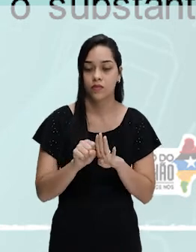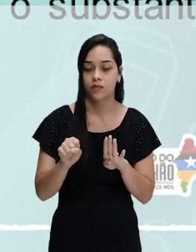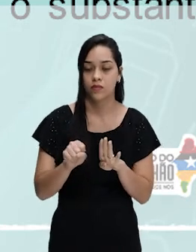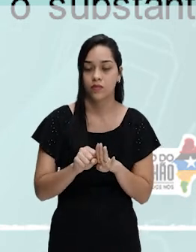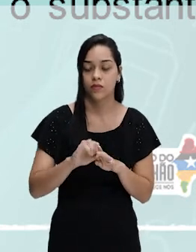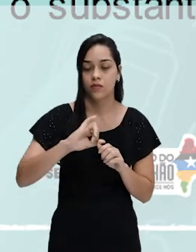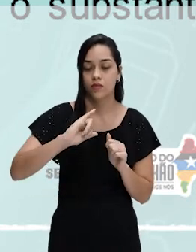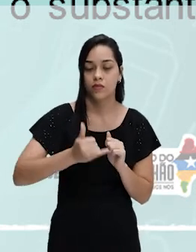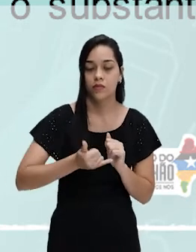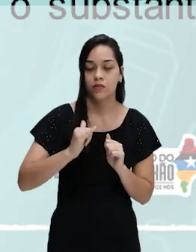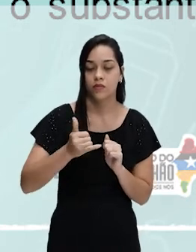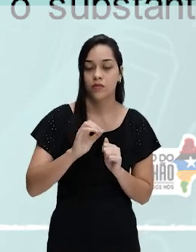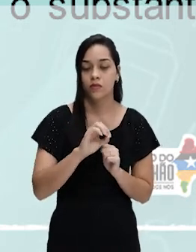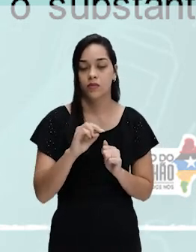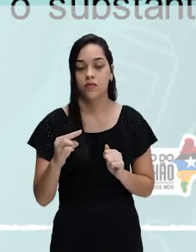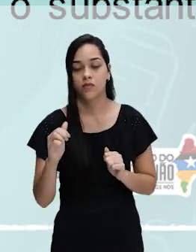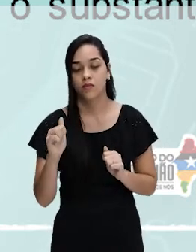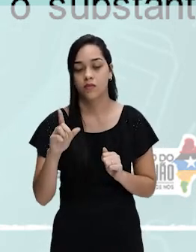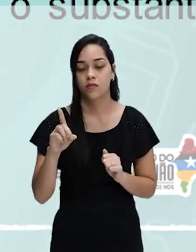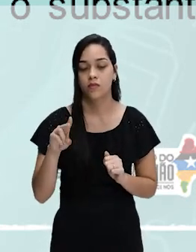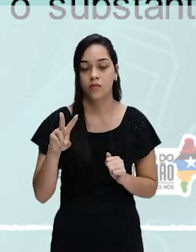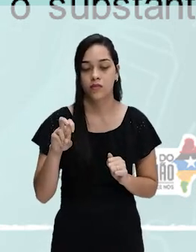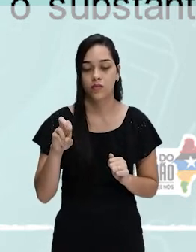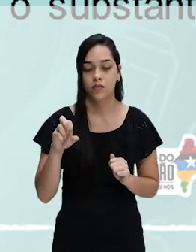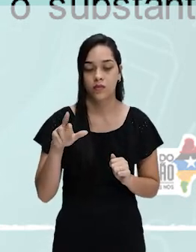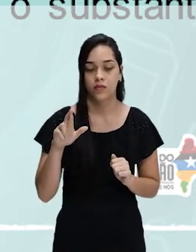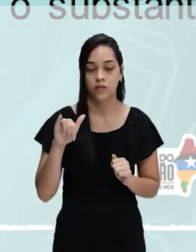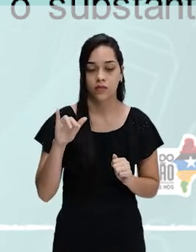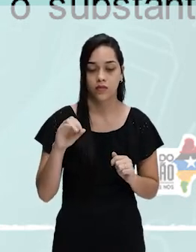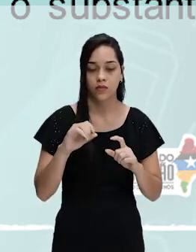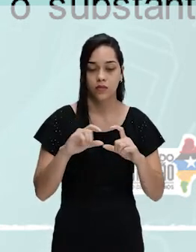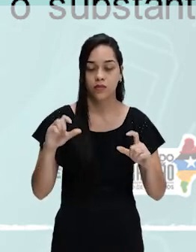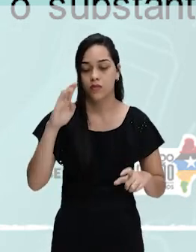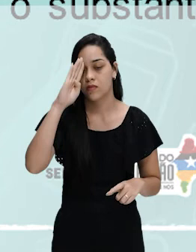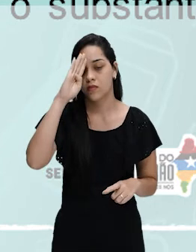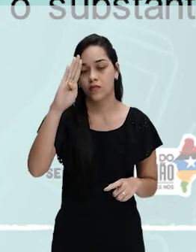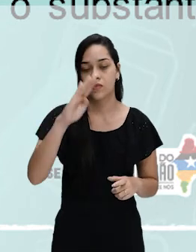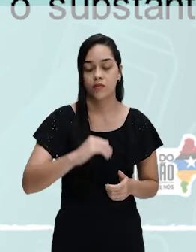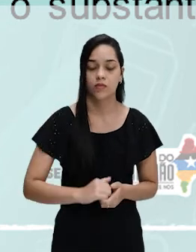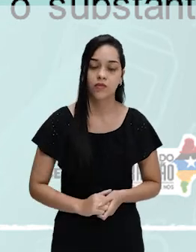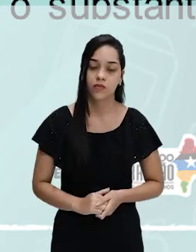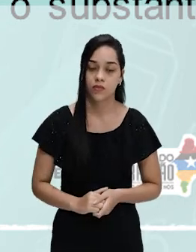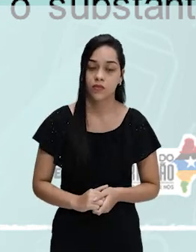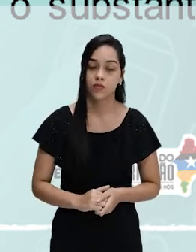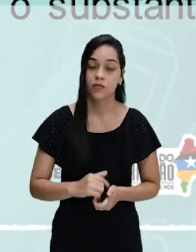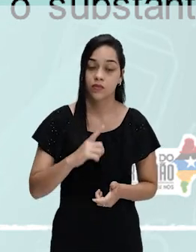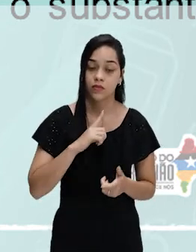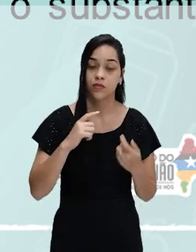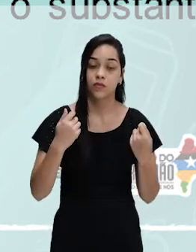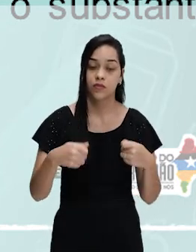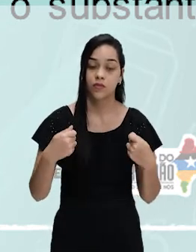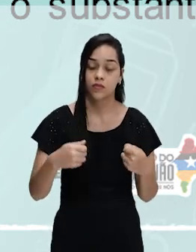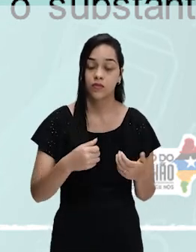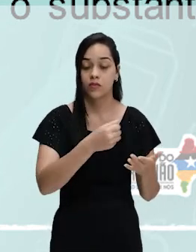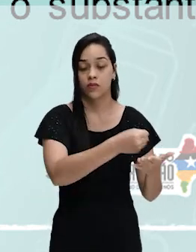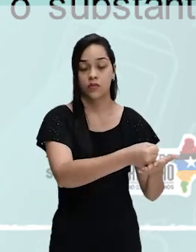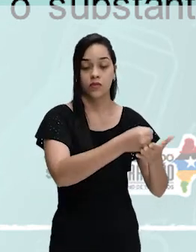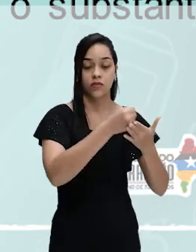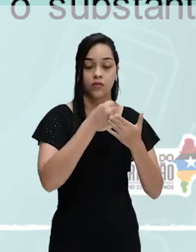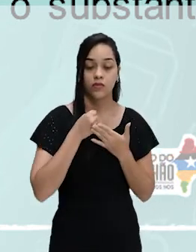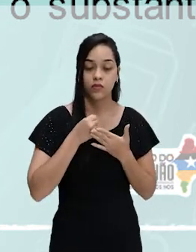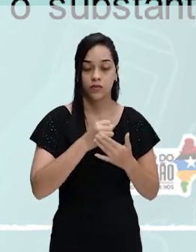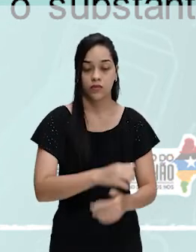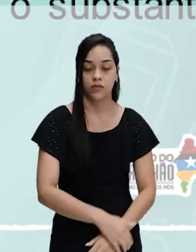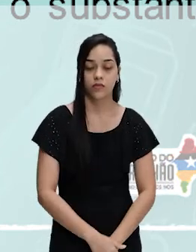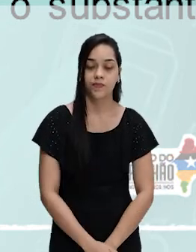um substantivo, adjetivo ou advérbio da oração principal. Tenho